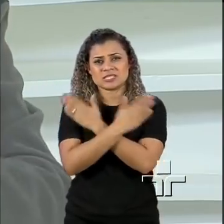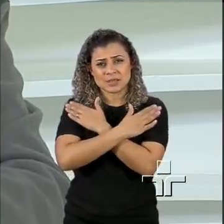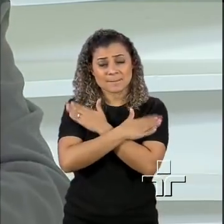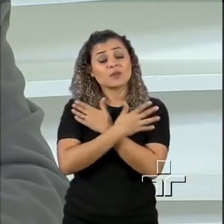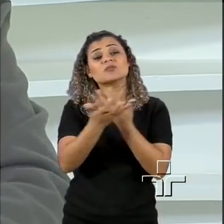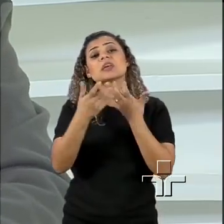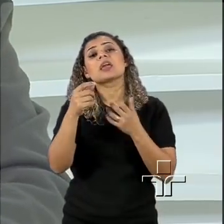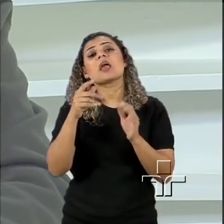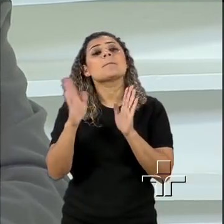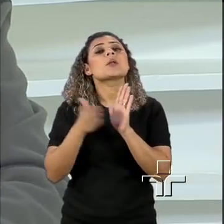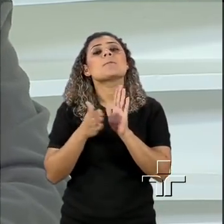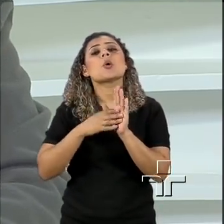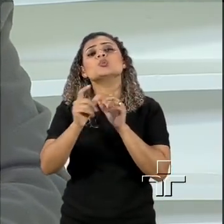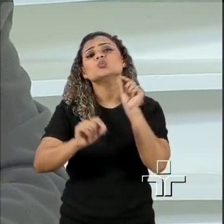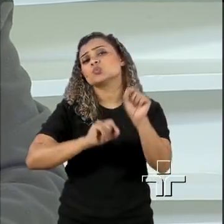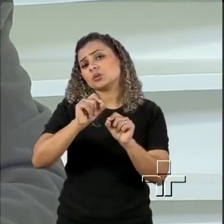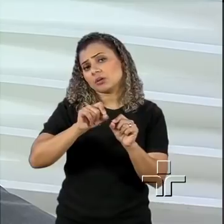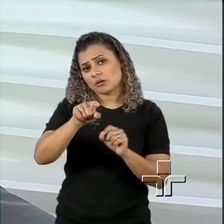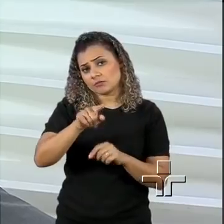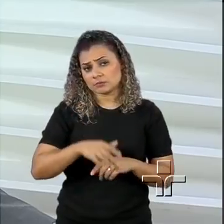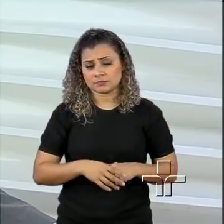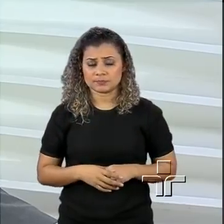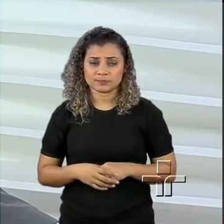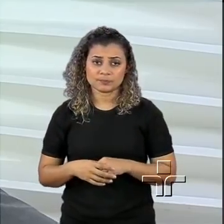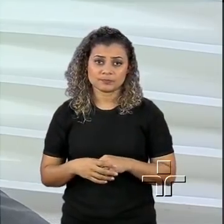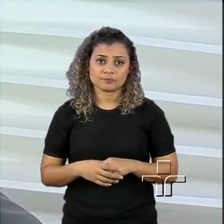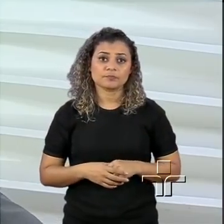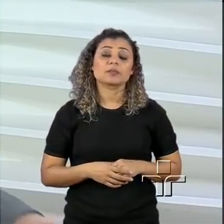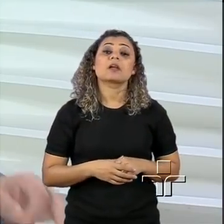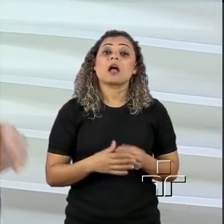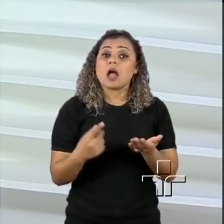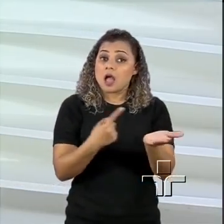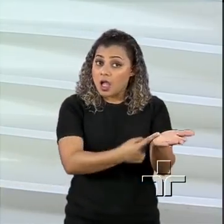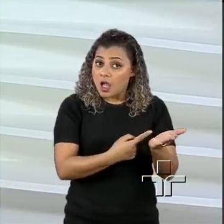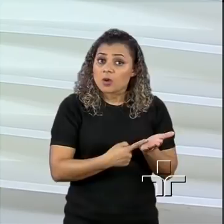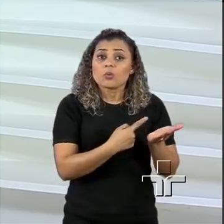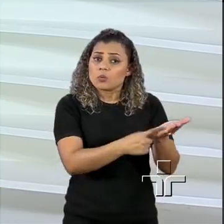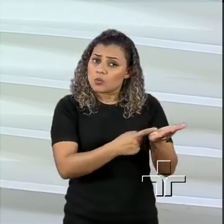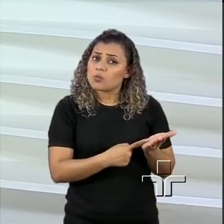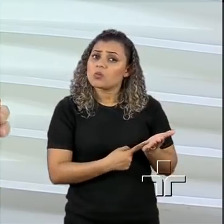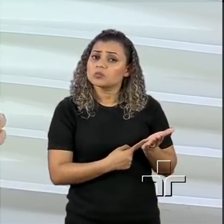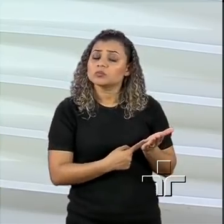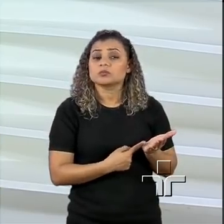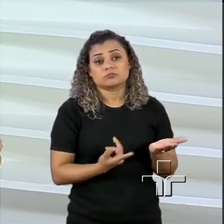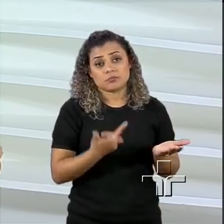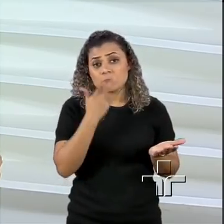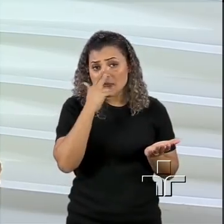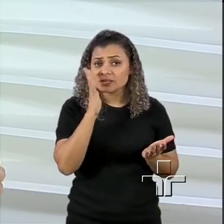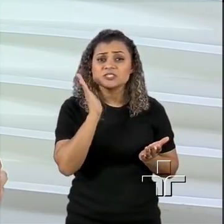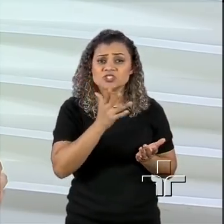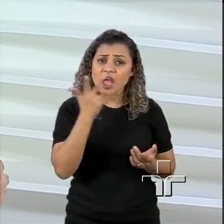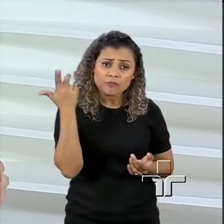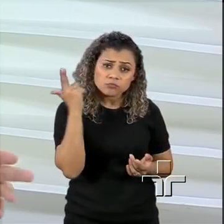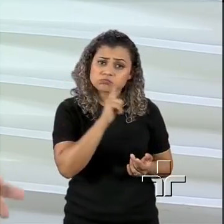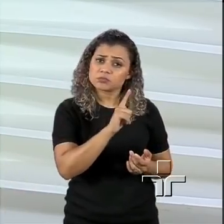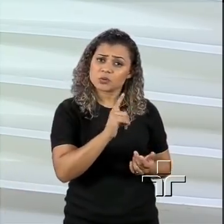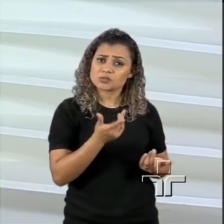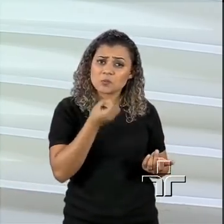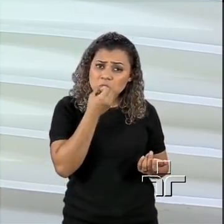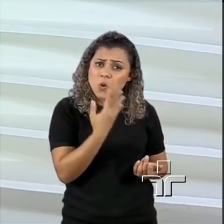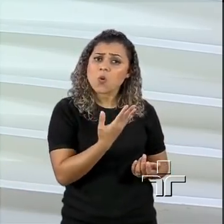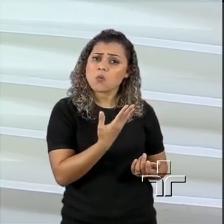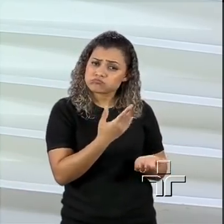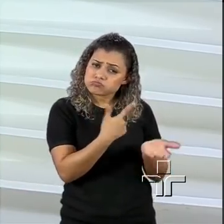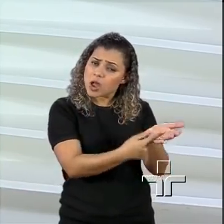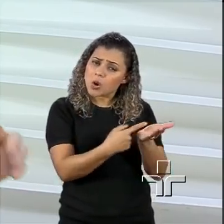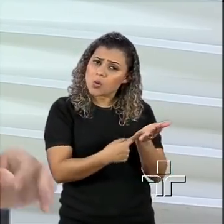de 17 milhões de brasileiros? Luciana, os acordos foram amplamente vitoriosos, foram